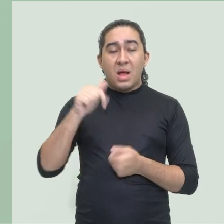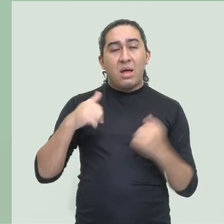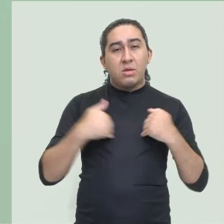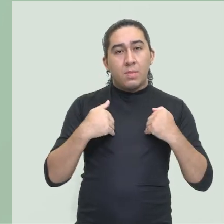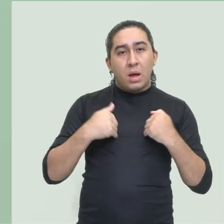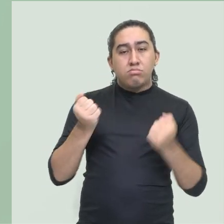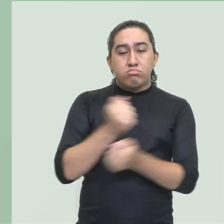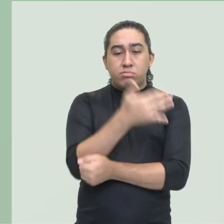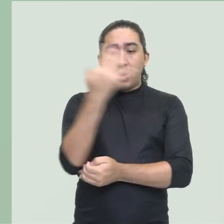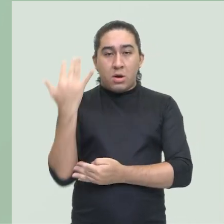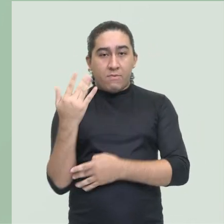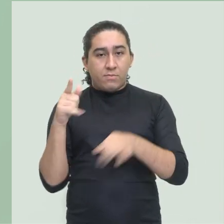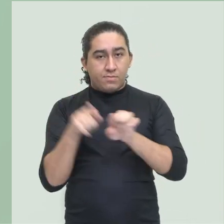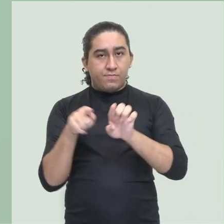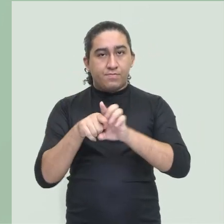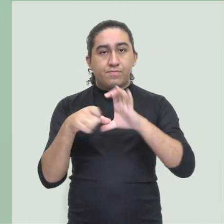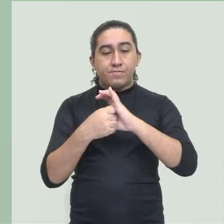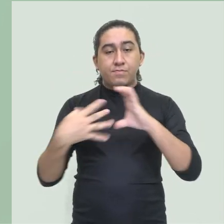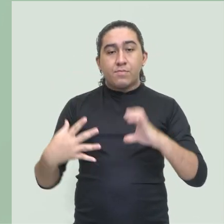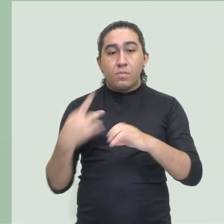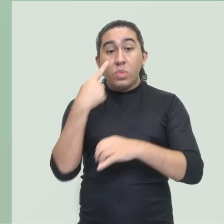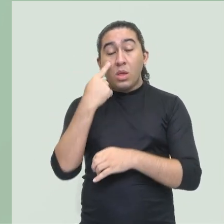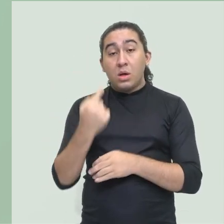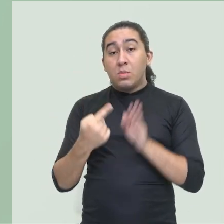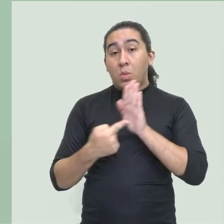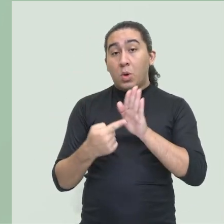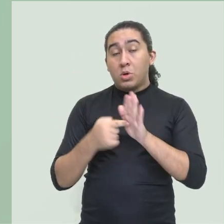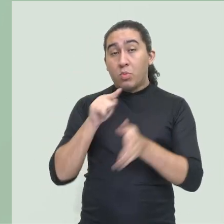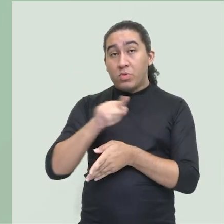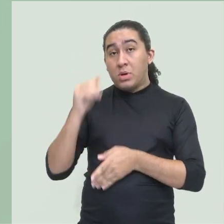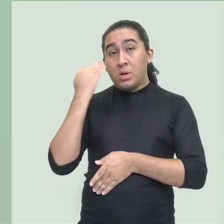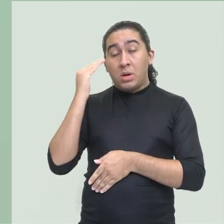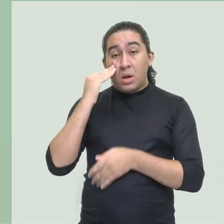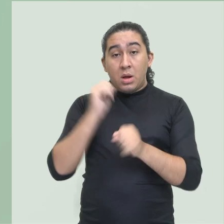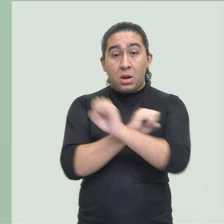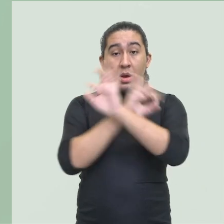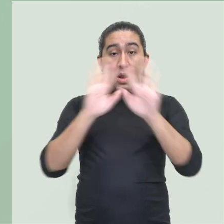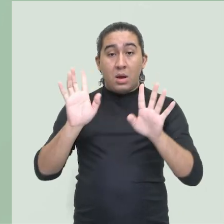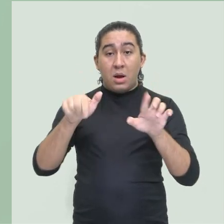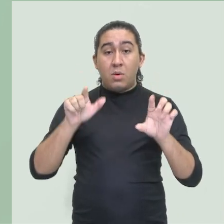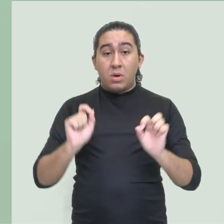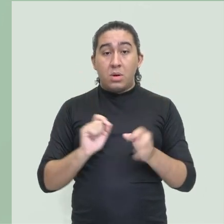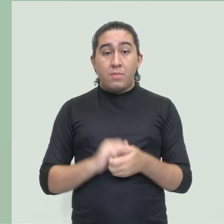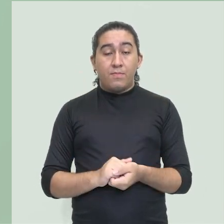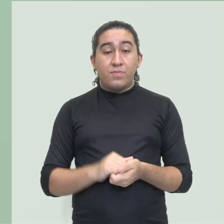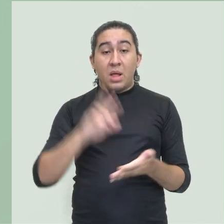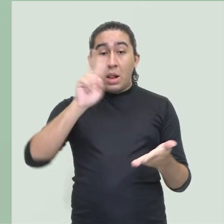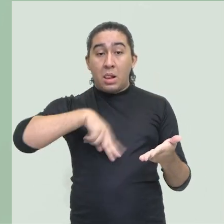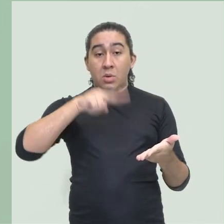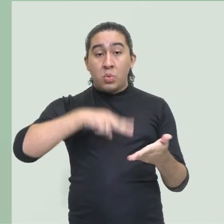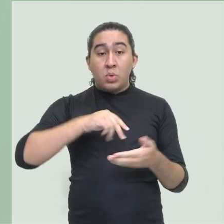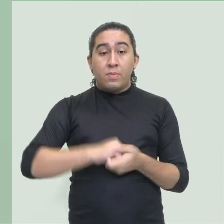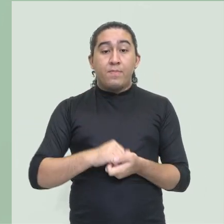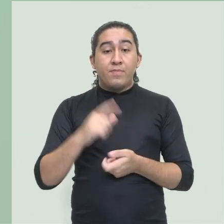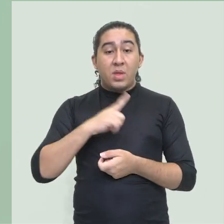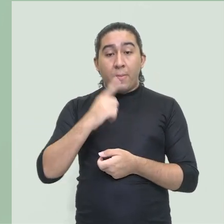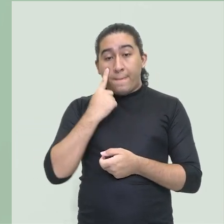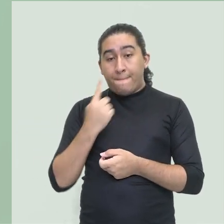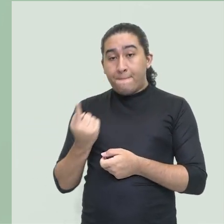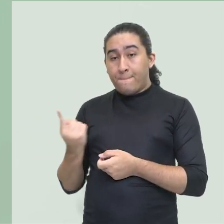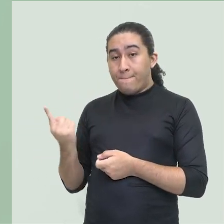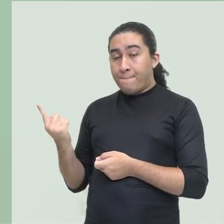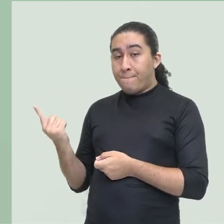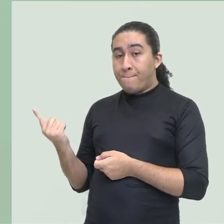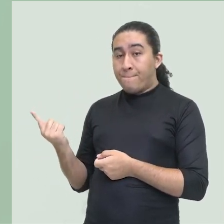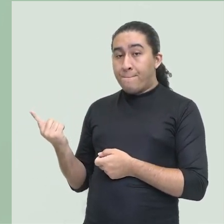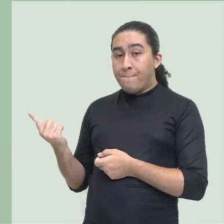né? Começar aqui, uma coisa interessante para vocês entenderem a leitura, né? O gráfico ele vai trazer essas informações,